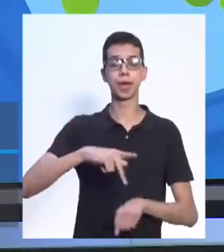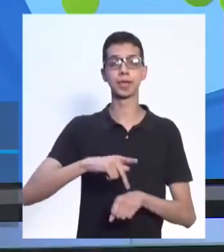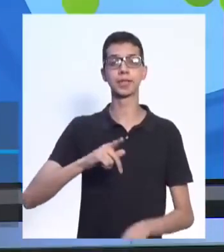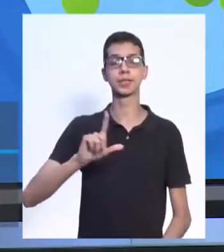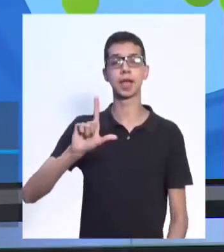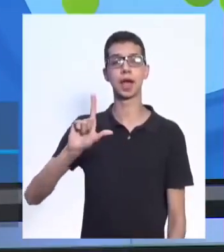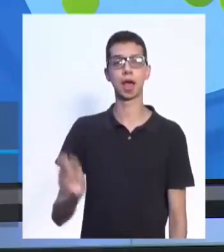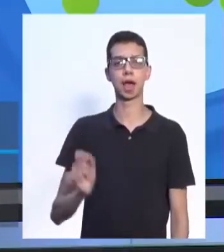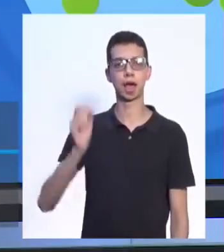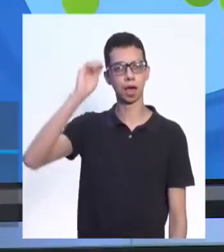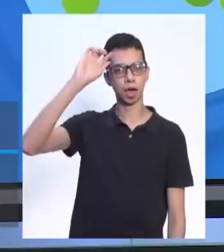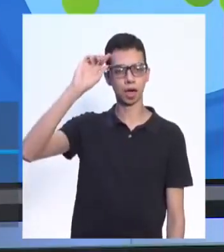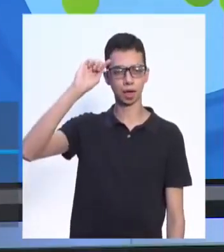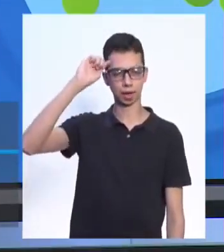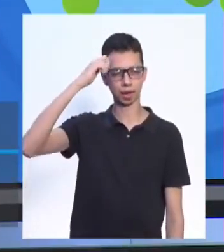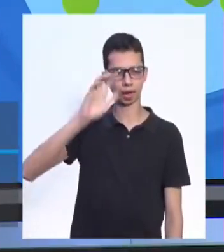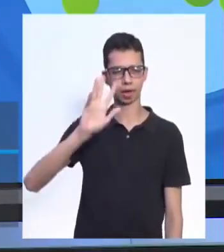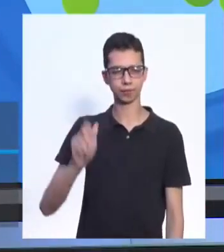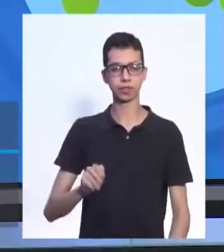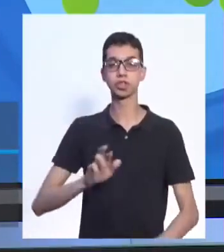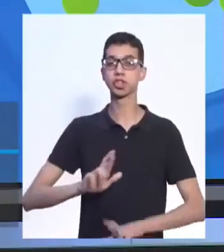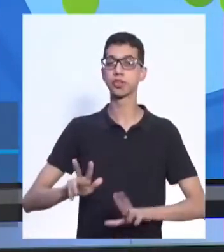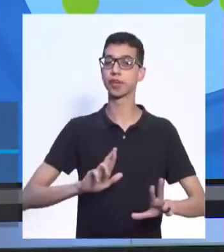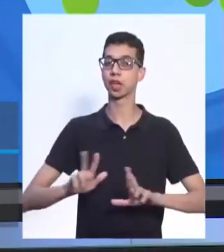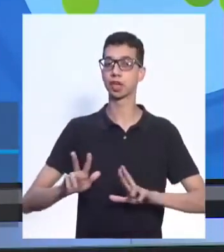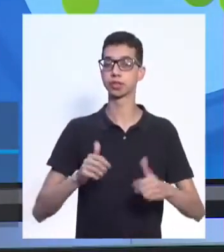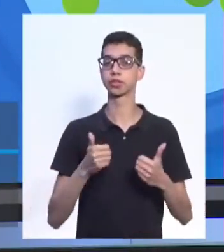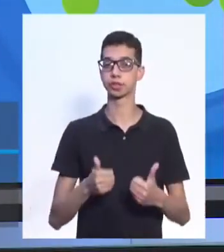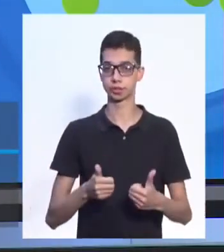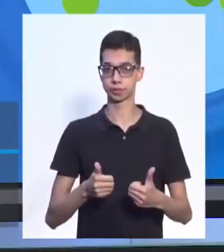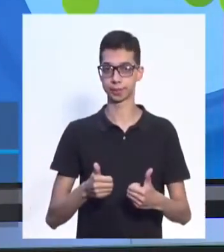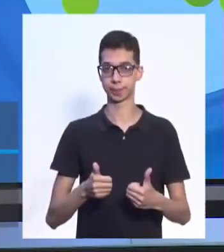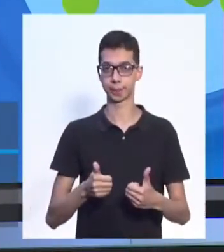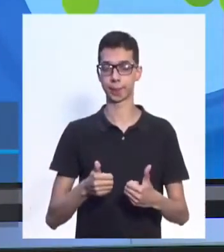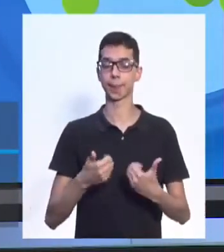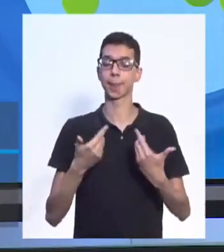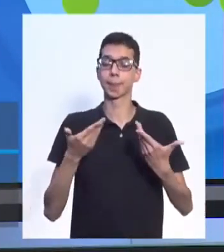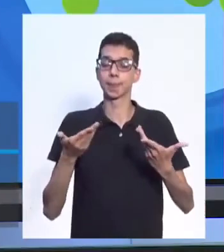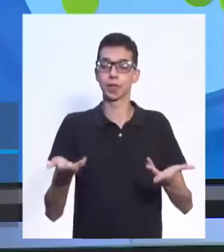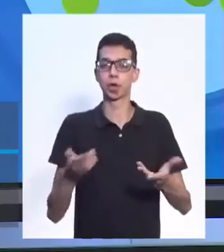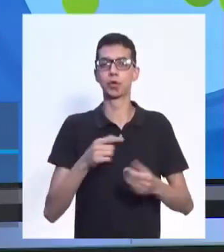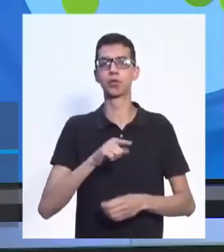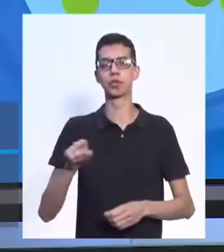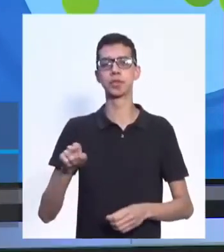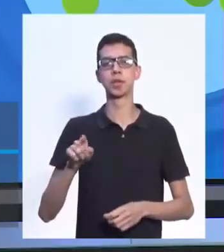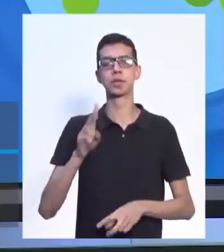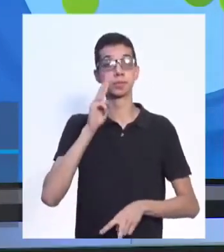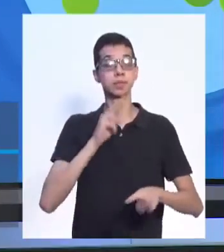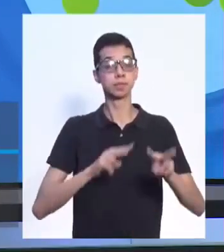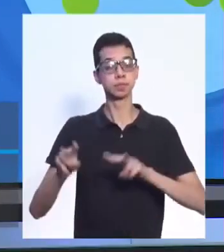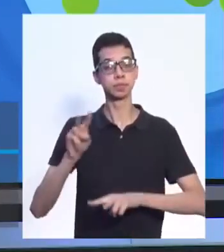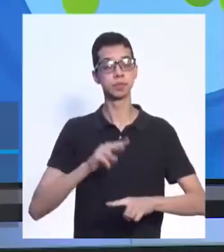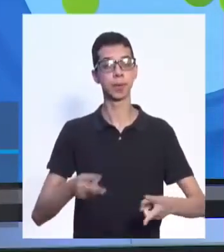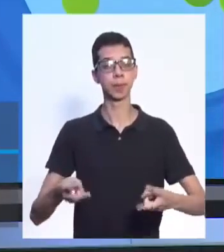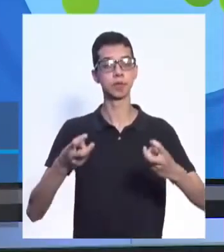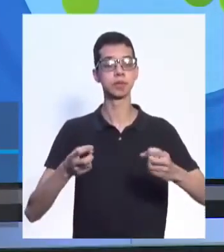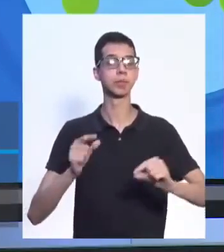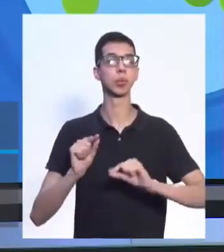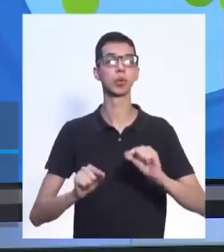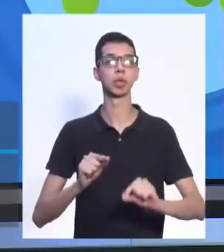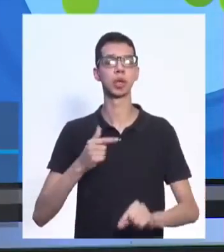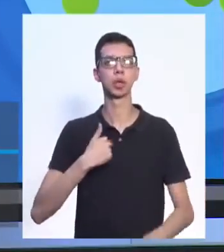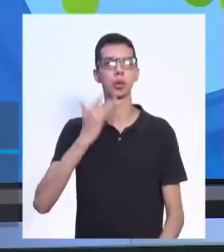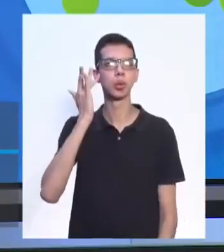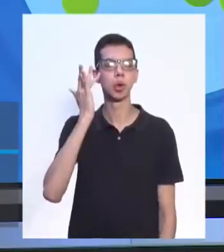uma diferenciação, tá? E aí, justamente, vocês veem isso acho que, dentro